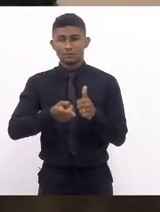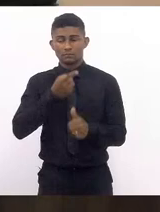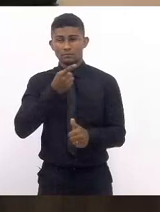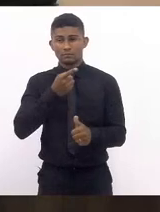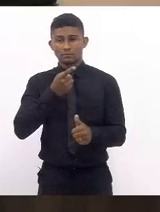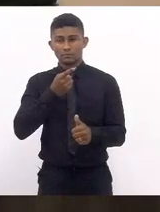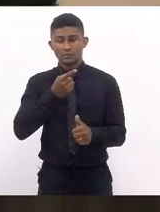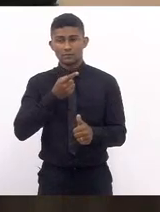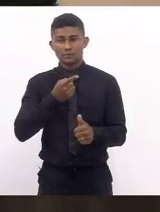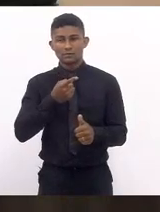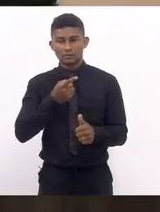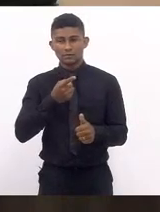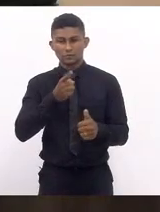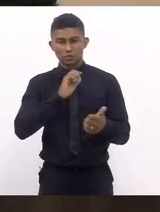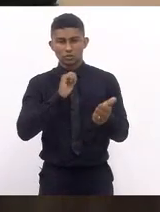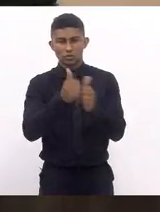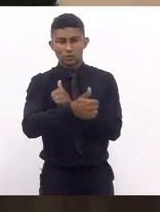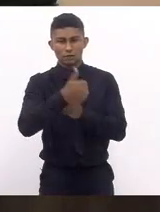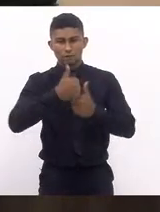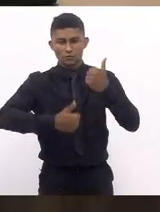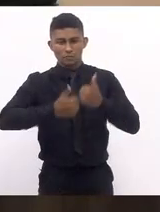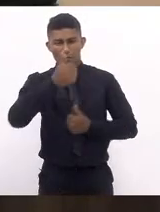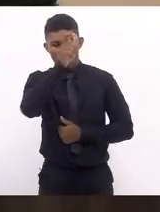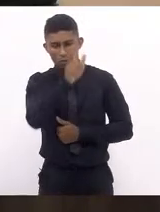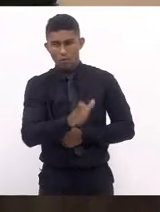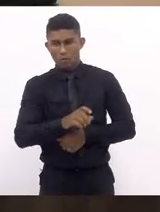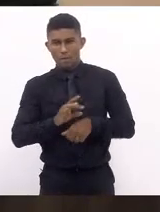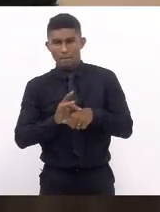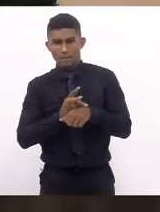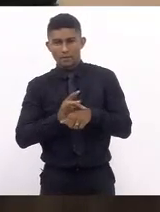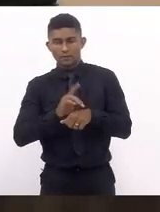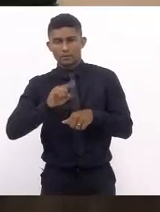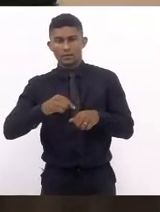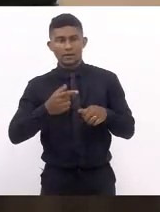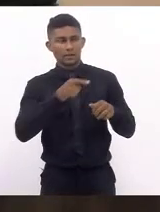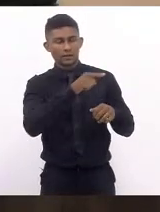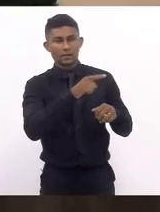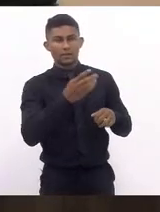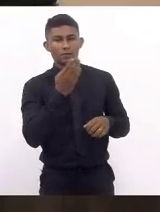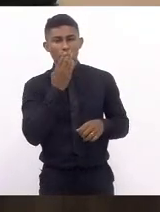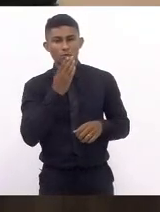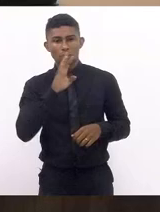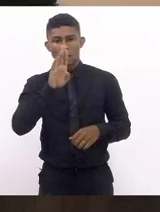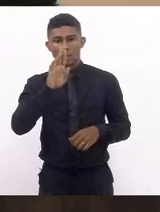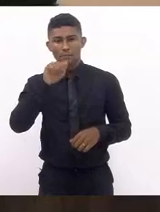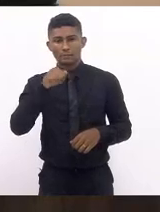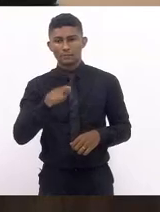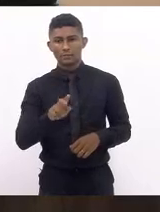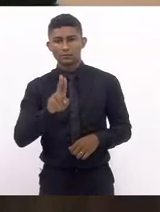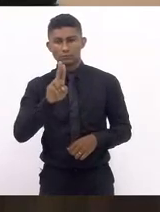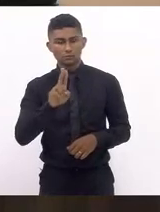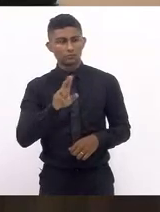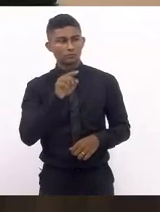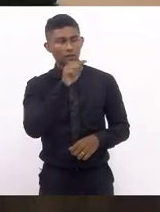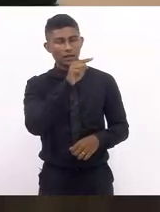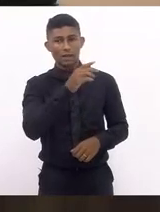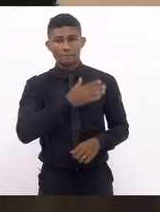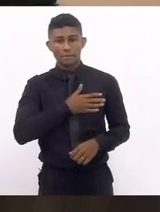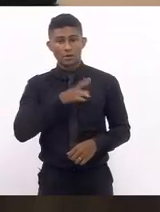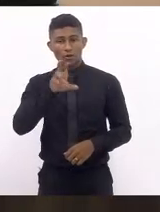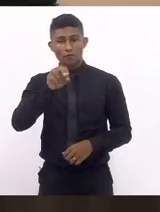preto do Brasil para jogar futebol e foi no Bangu sobre a presidência do meu avô não Elton Carvalho